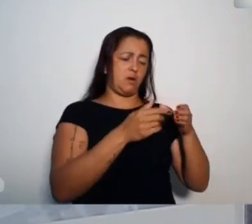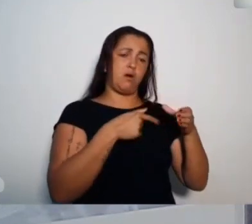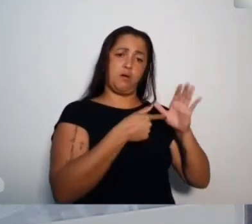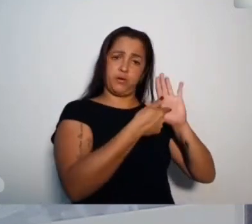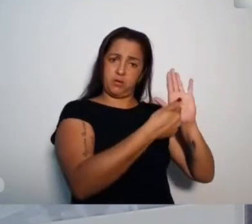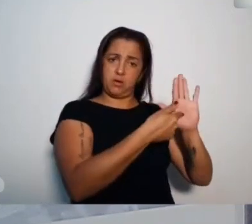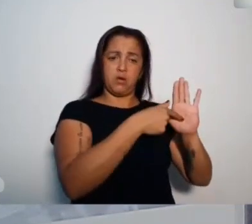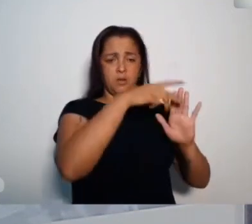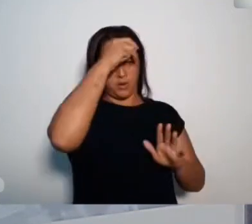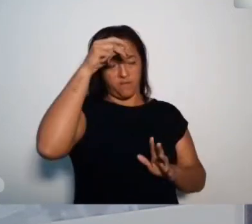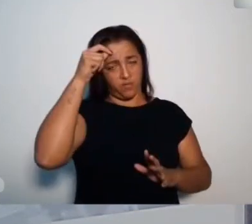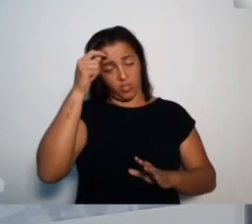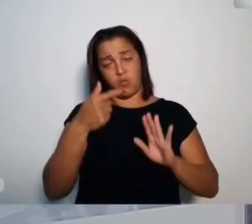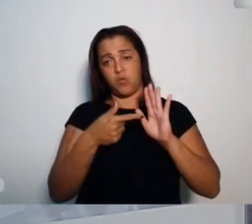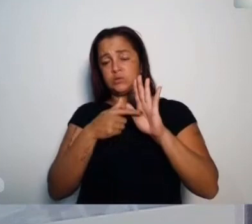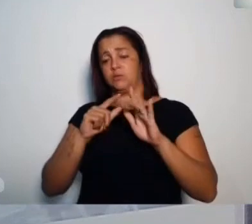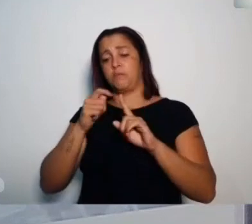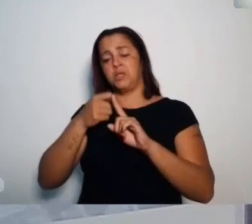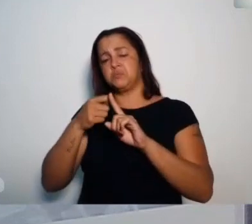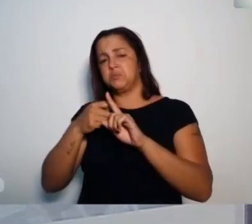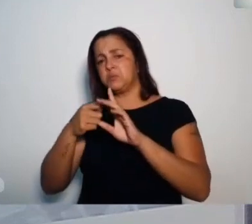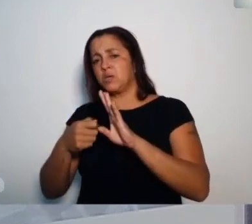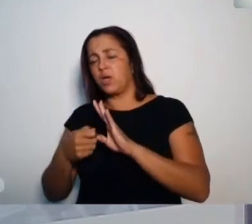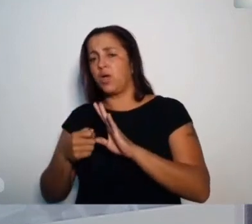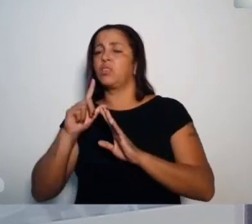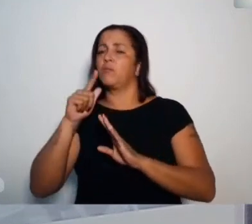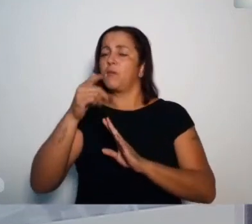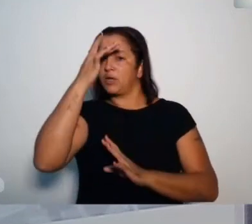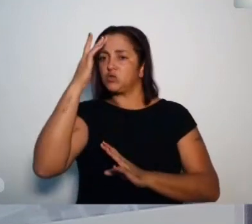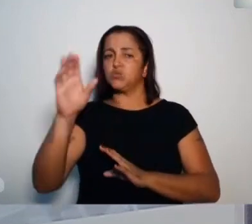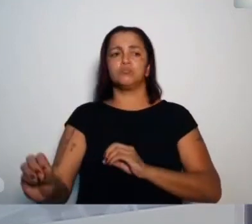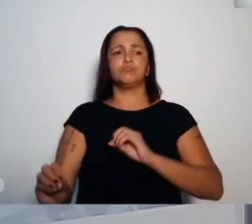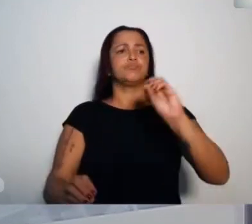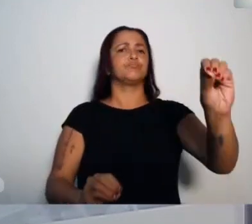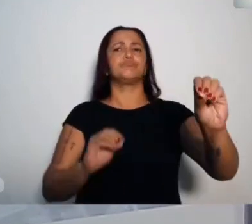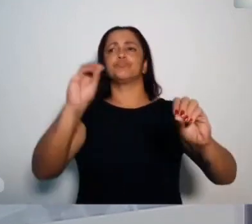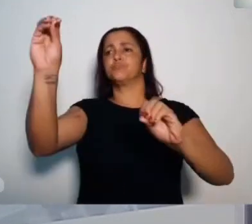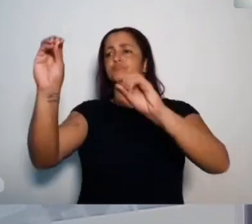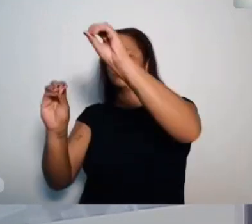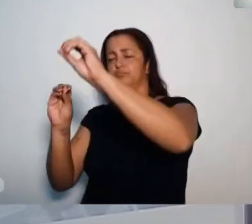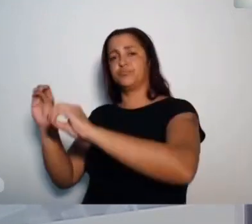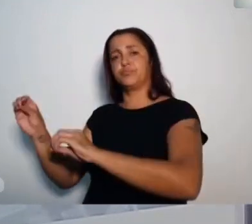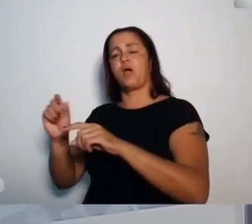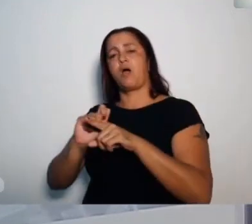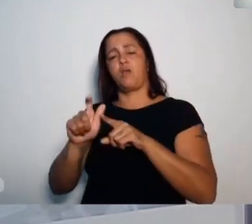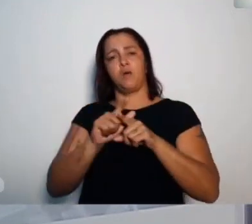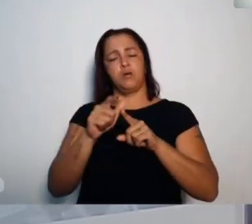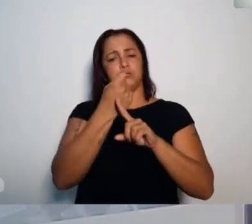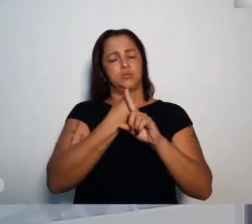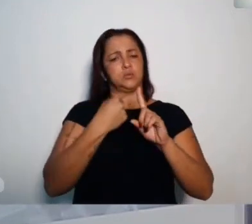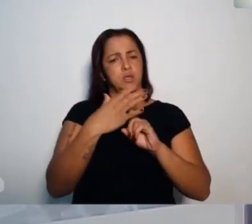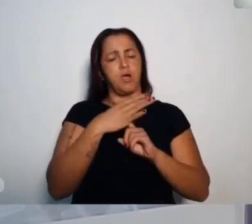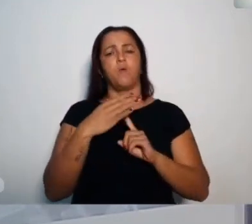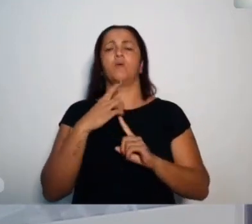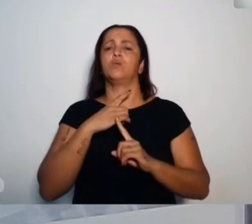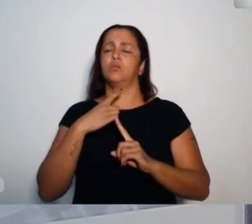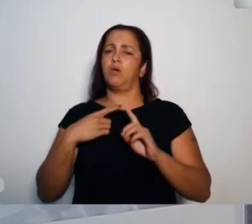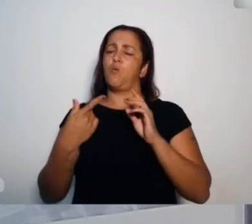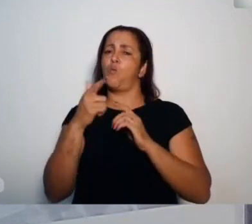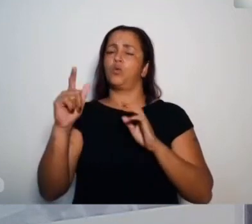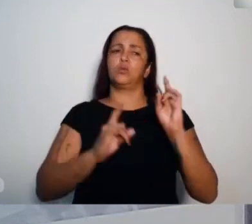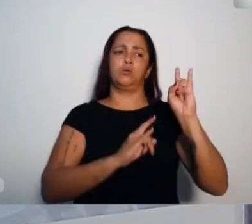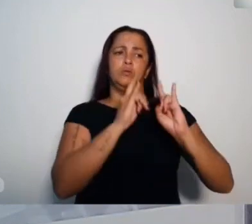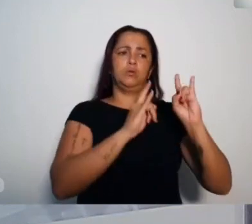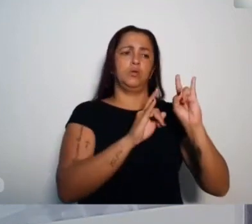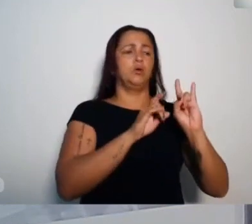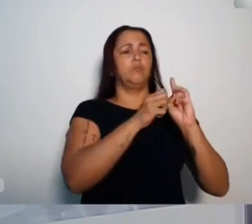prefeito, e meses depois essas pessoas foram alocadas ou em aluguel social, e grande parte delas foram para os conjuntos habitacionais Cachoeirinha.